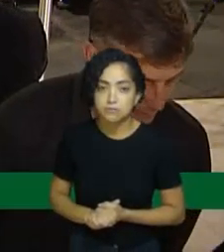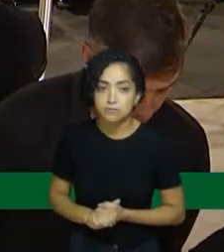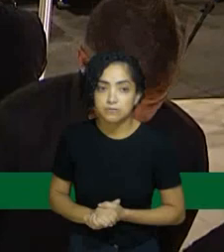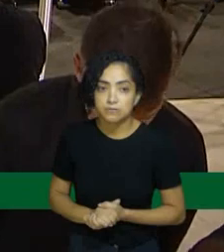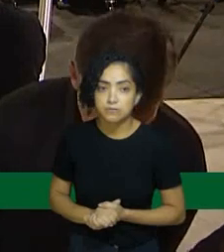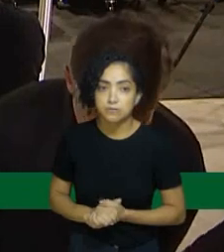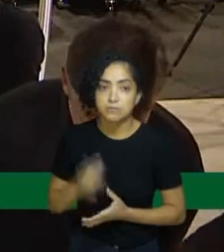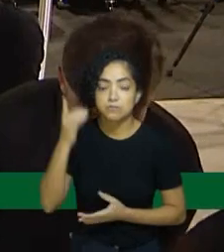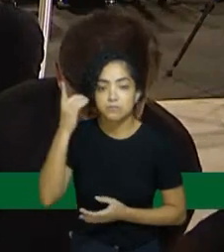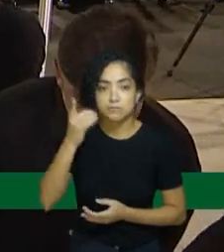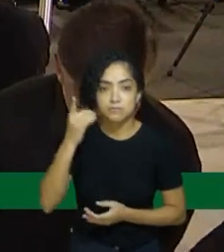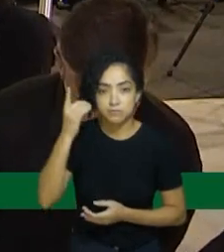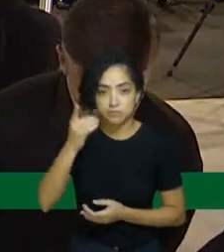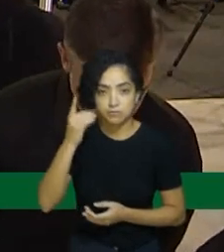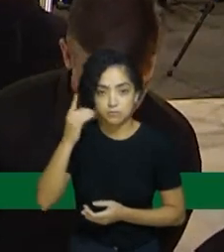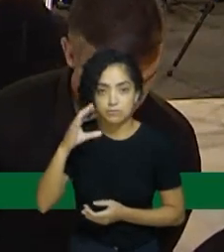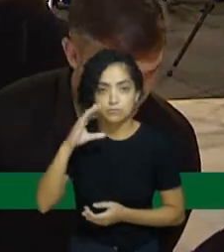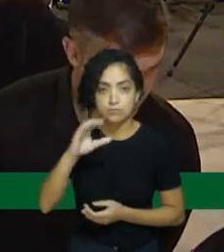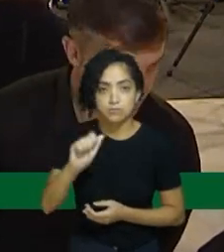Deputado Camilo